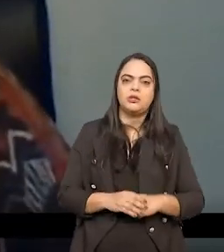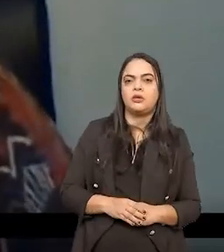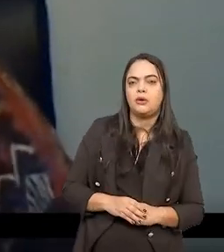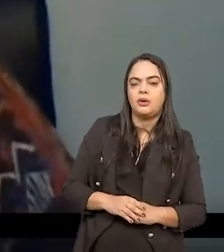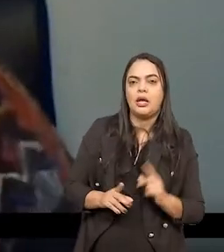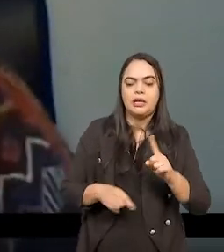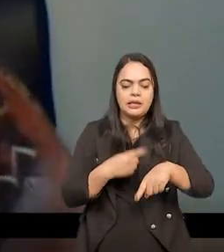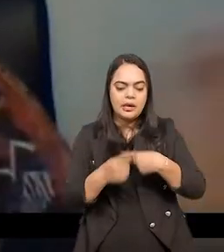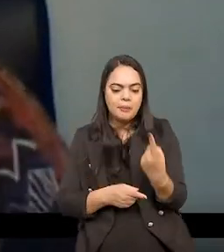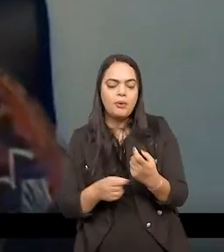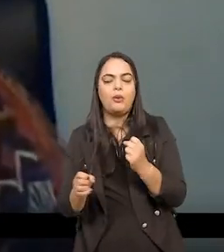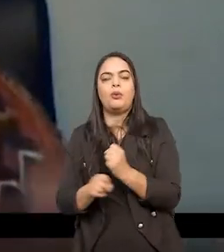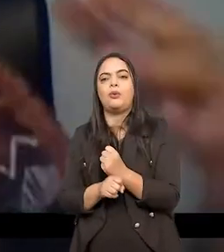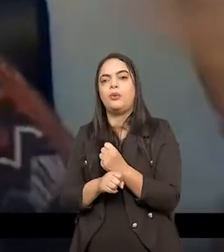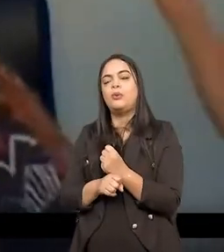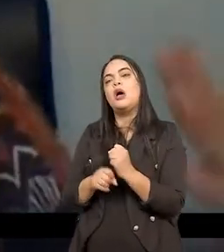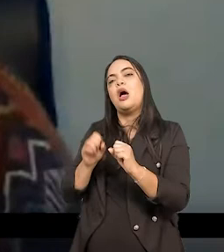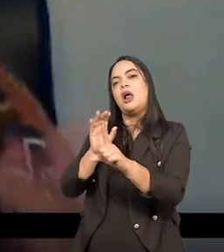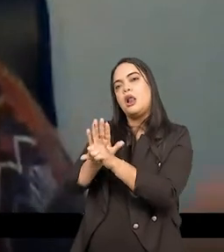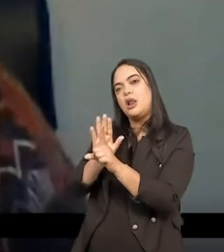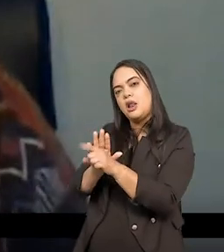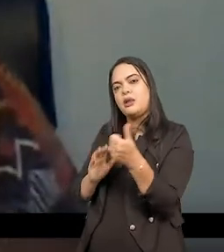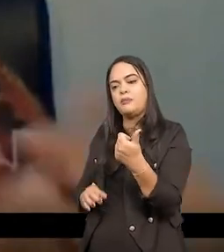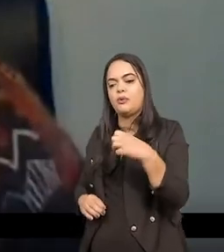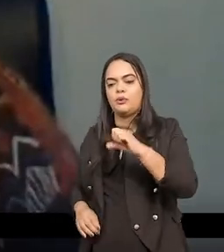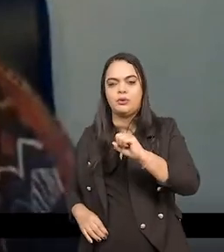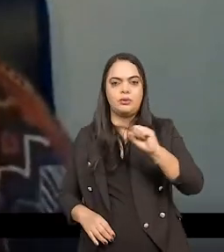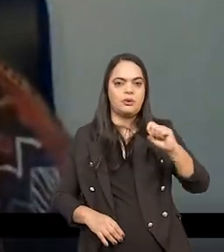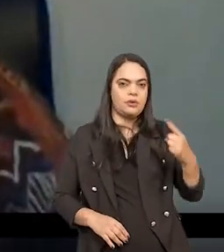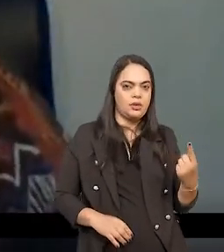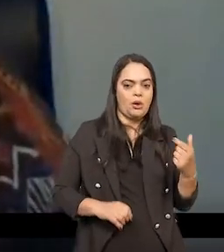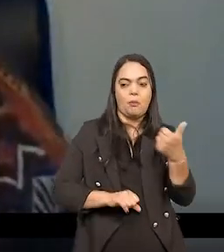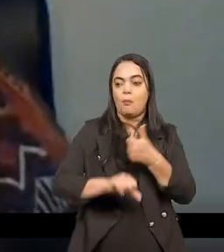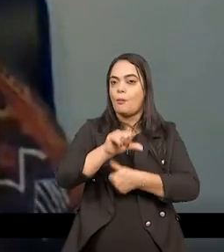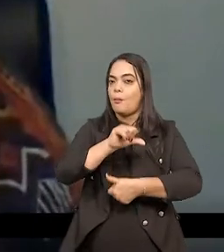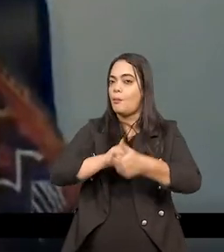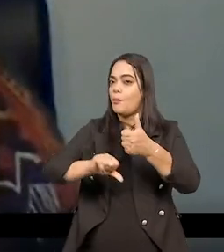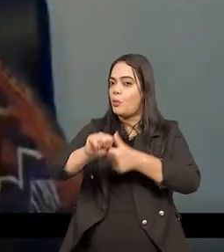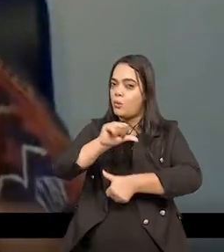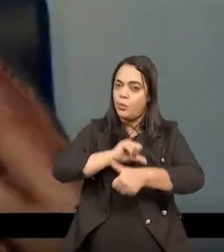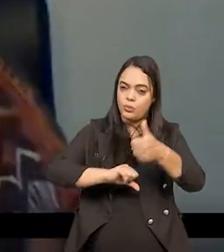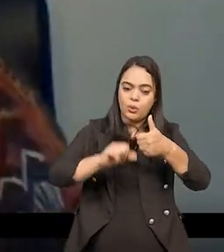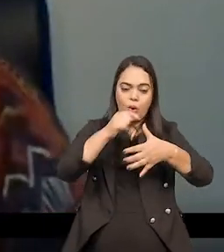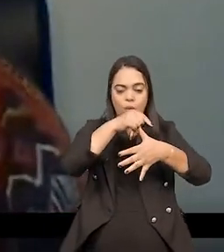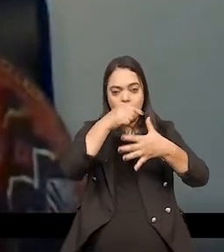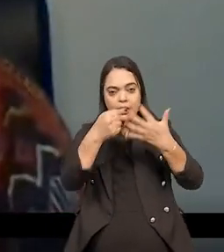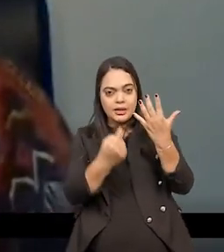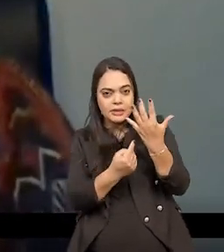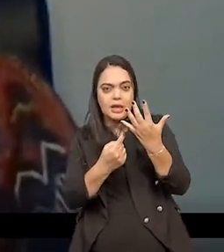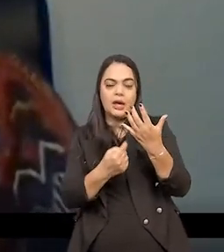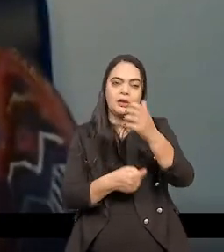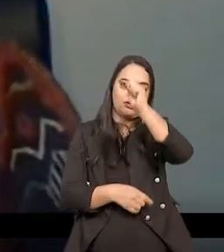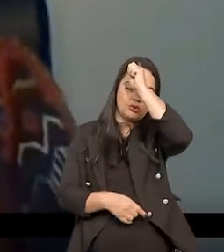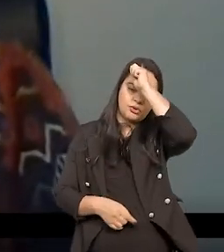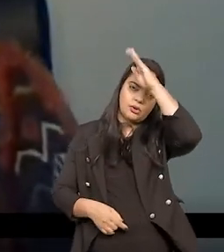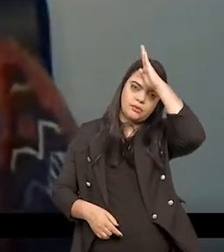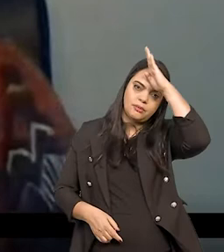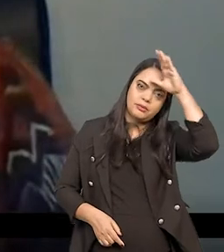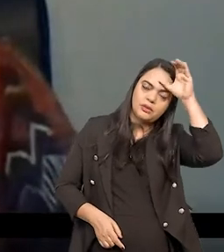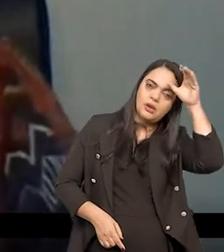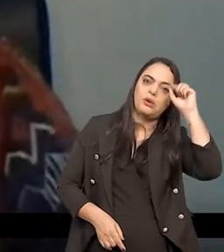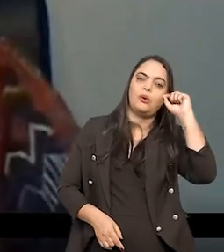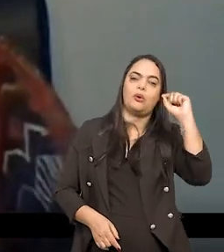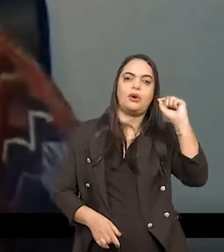de 81, que reforma os critérios, que estabelece o critério de alfabetização, se cai